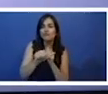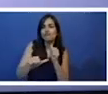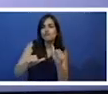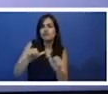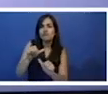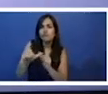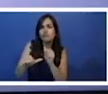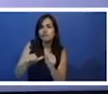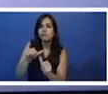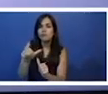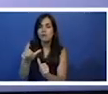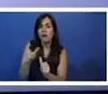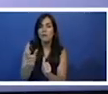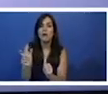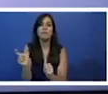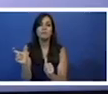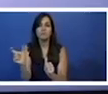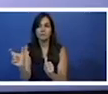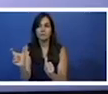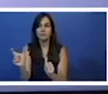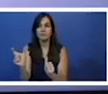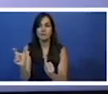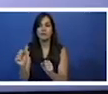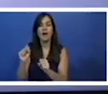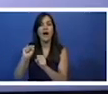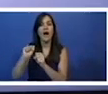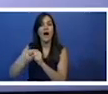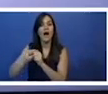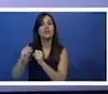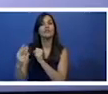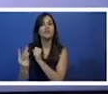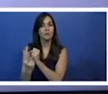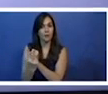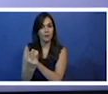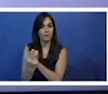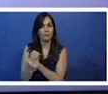uma transformação para uma oração adverbial.